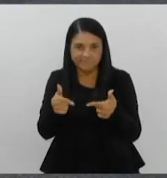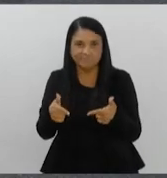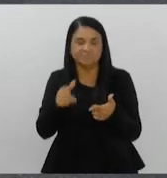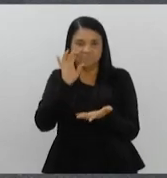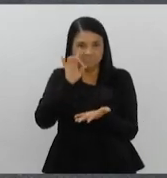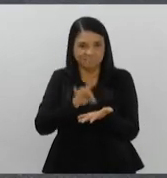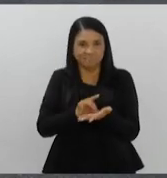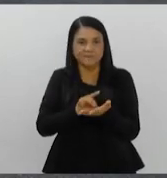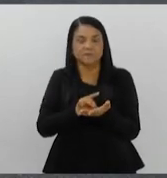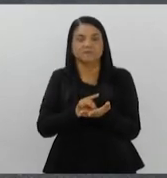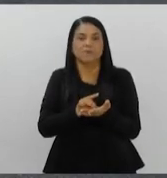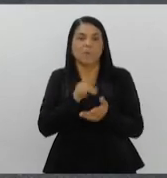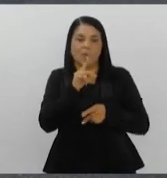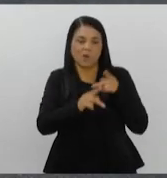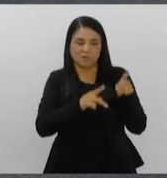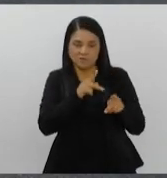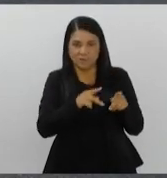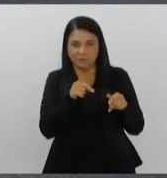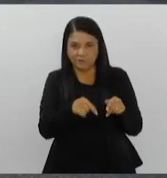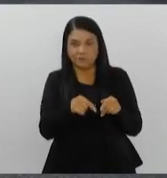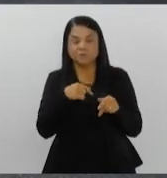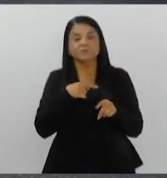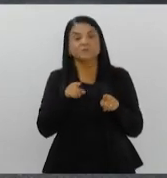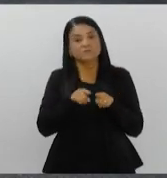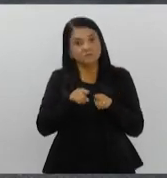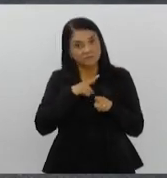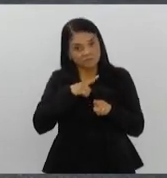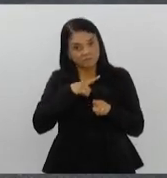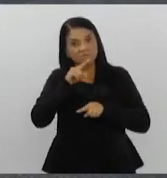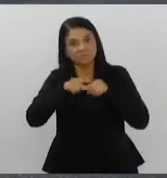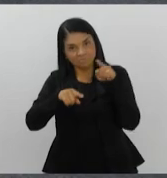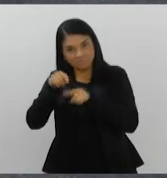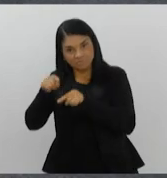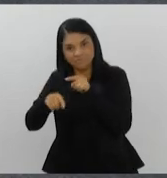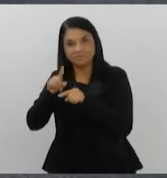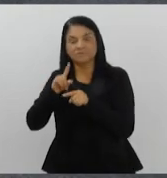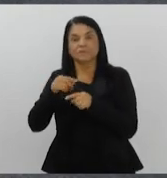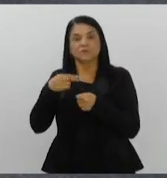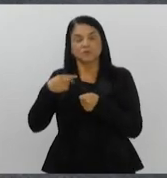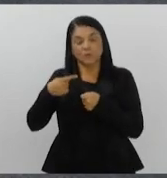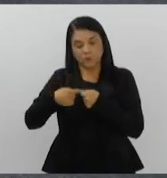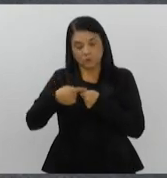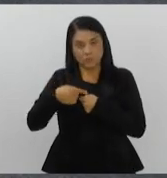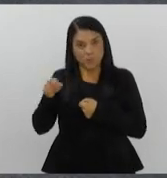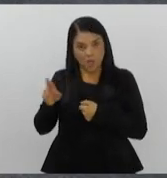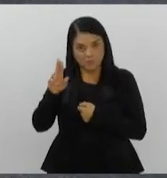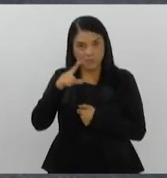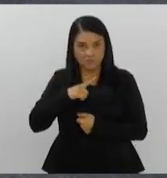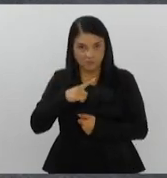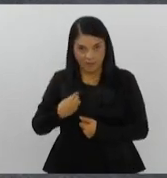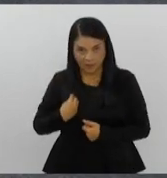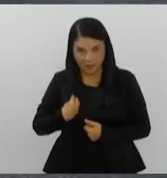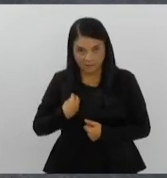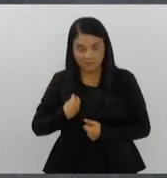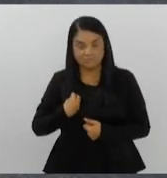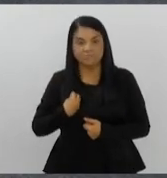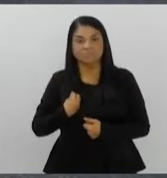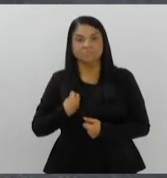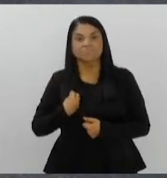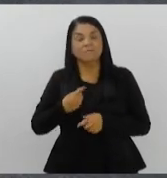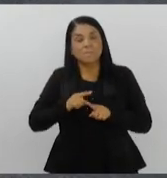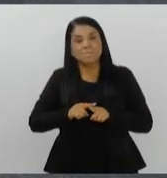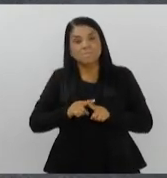E, apesar desses equipamentos existirem no município de Resende, não tem ali,